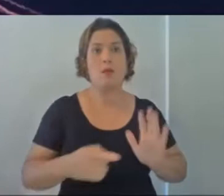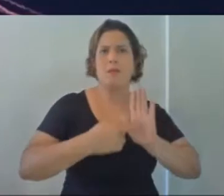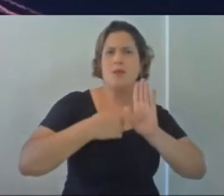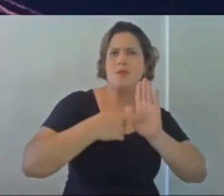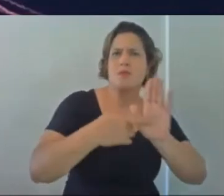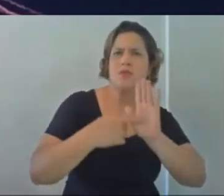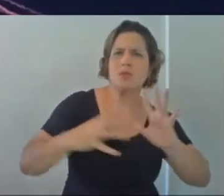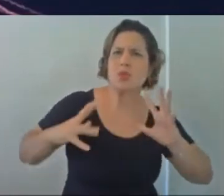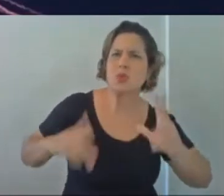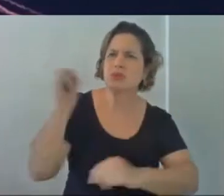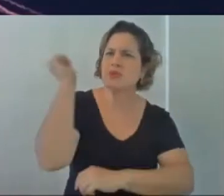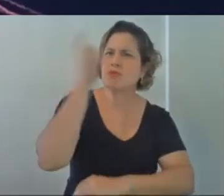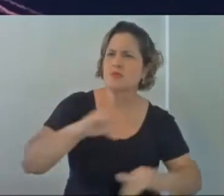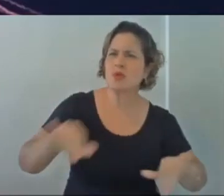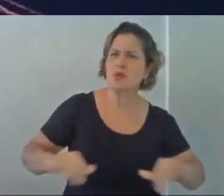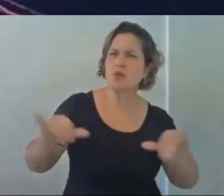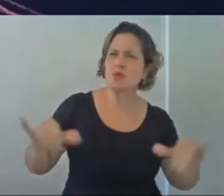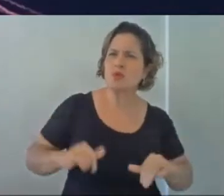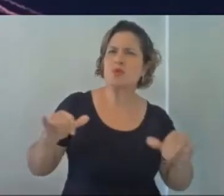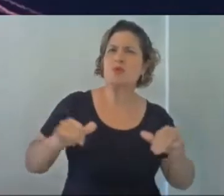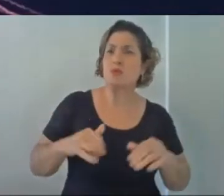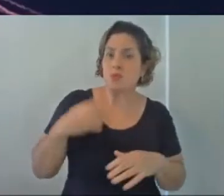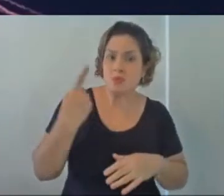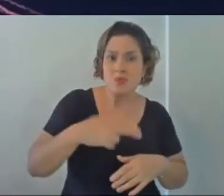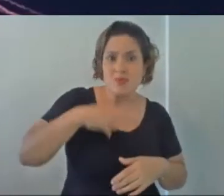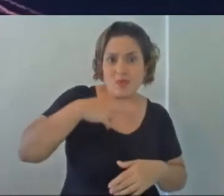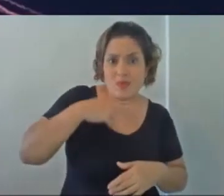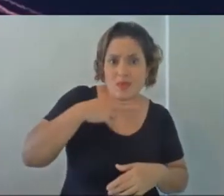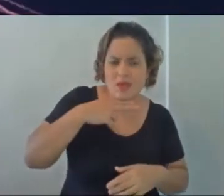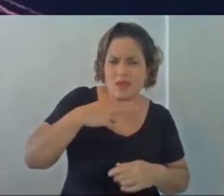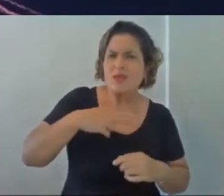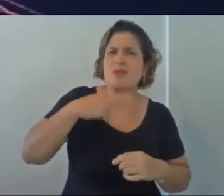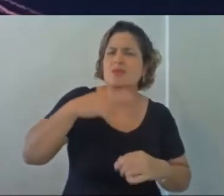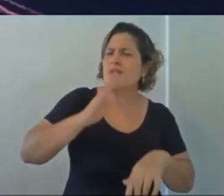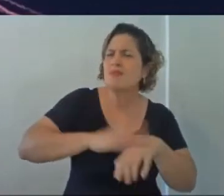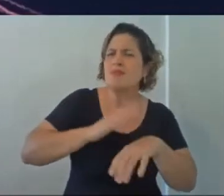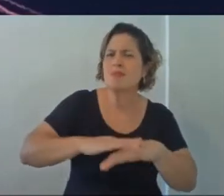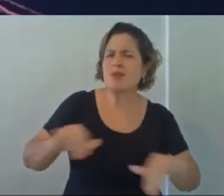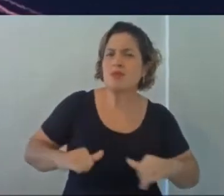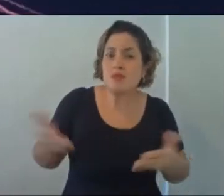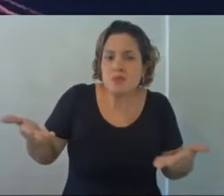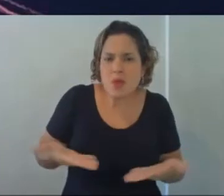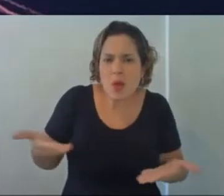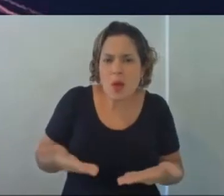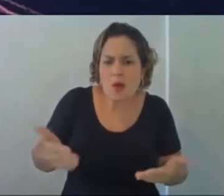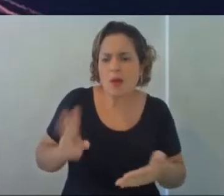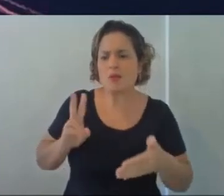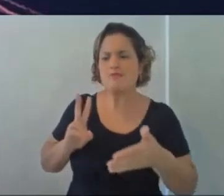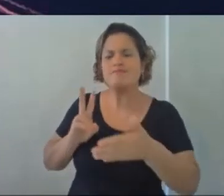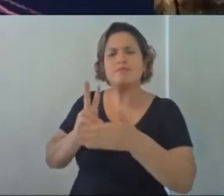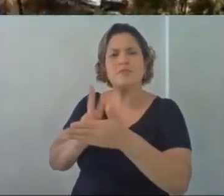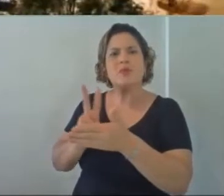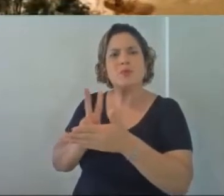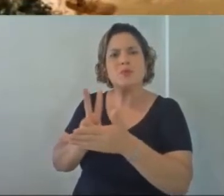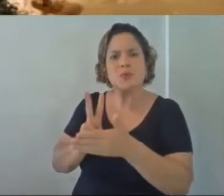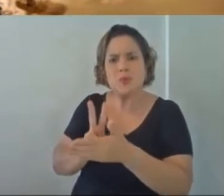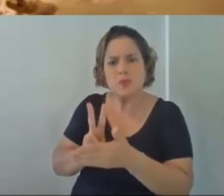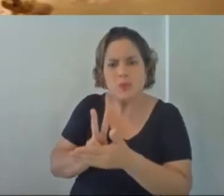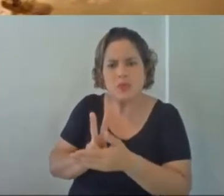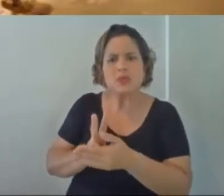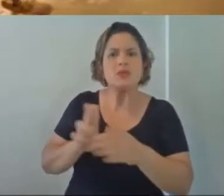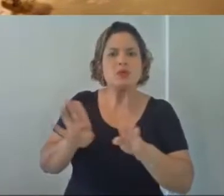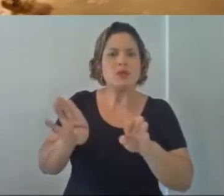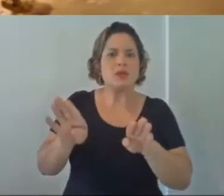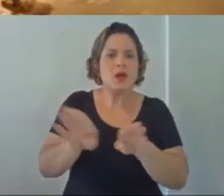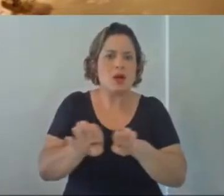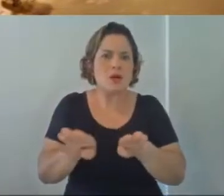projetar as demandas dos seus netos mais afetados na atualidade? Então, a gente fez as denúncias dos Yanomamis,